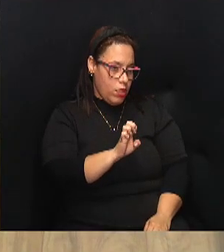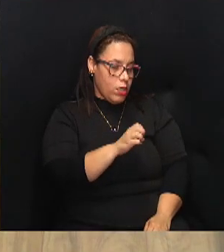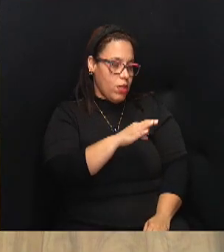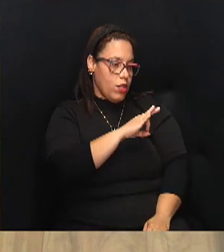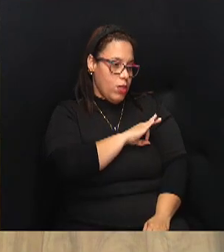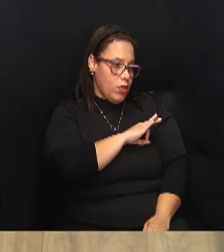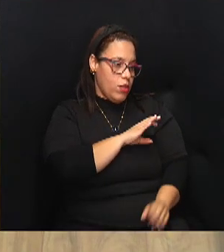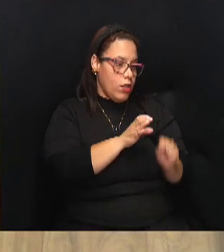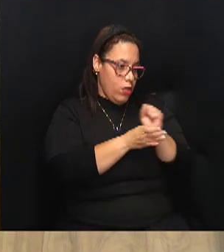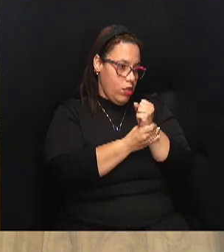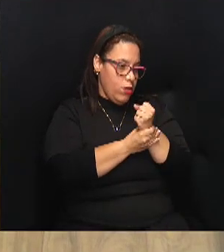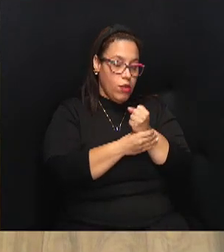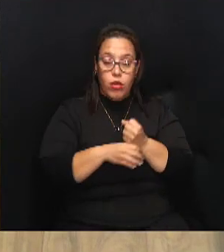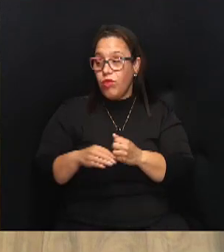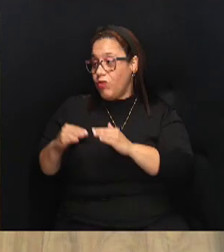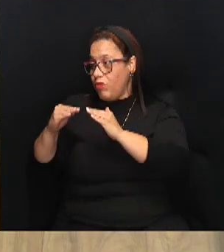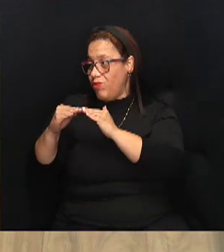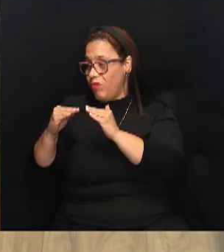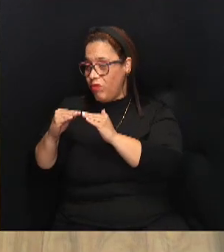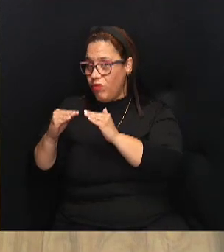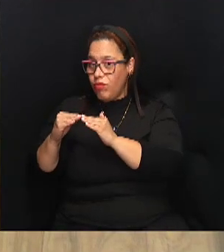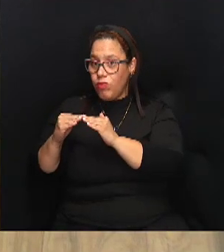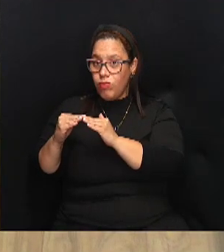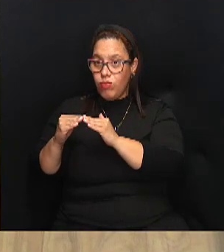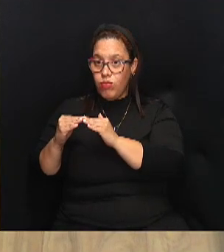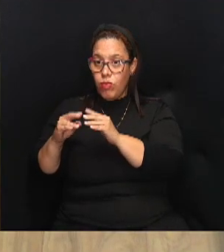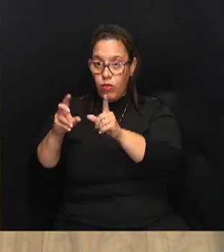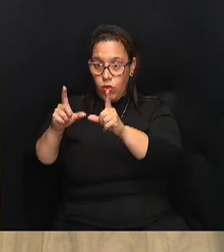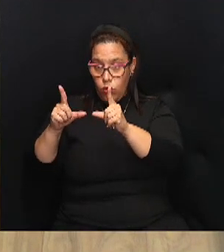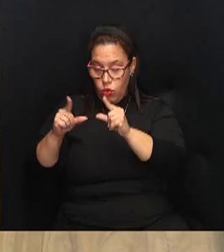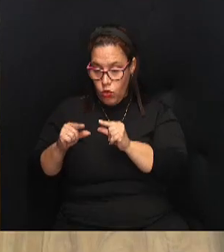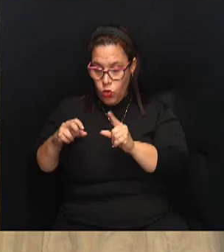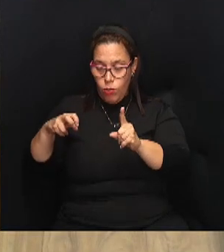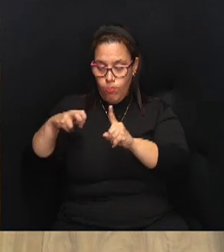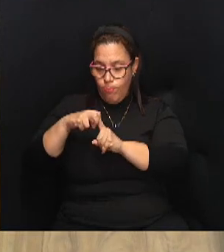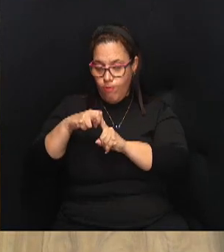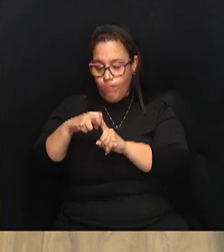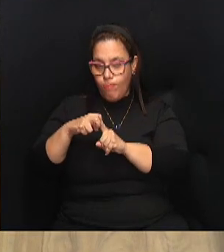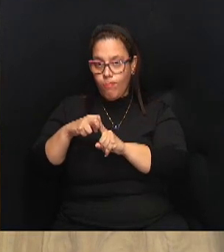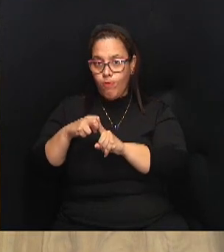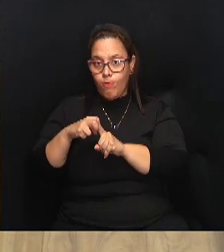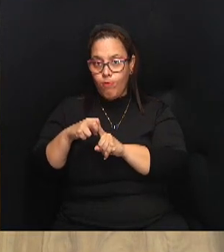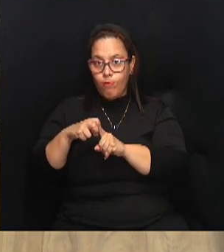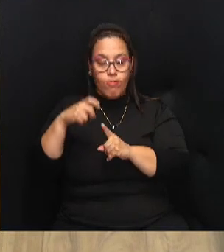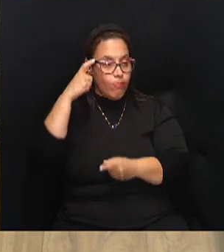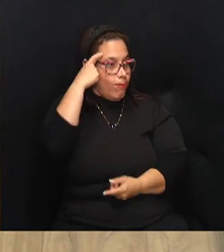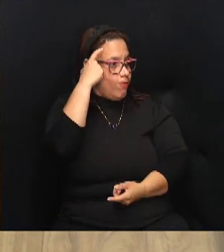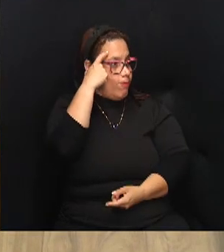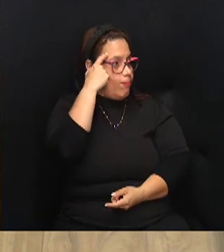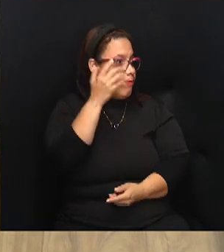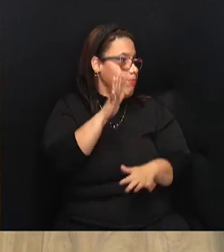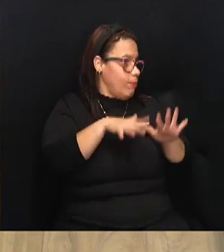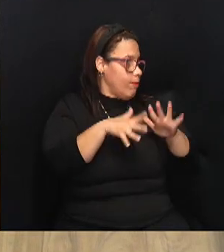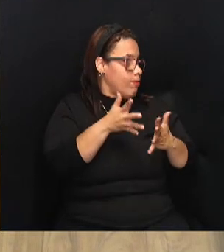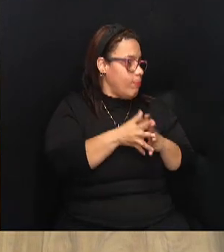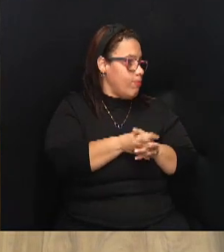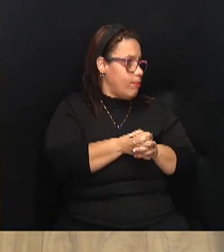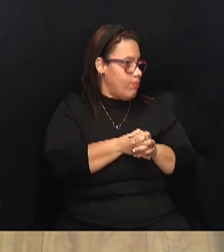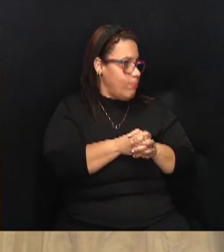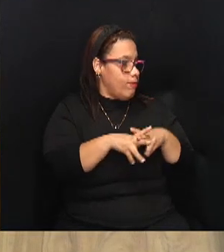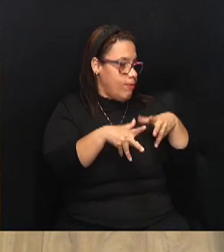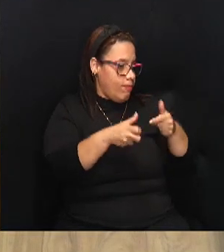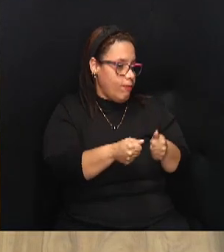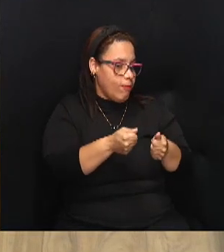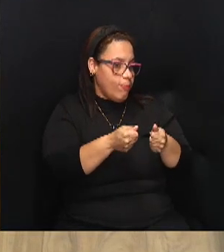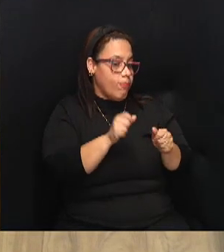com certeza, é uma diminuição drástica em acidentes. Entendeu? Esse pensamento também, assim, como um todo. Então,